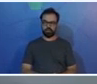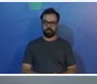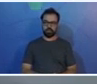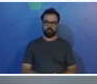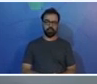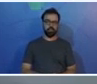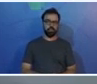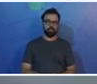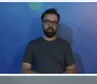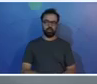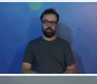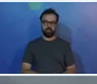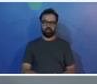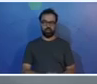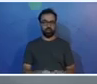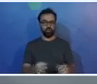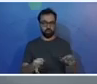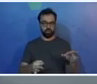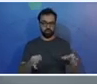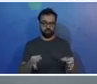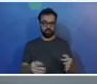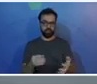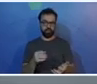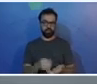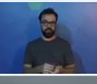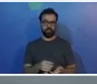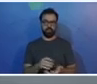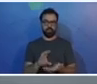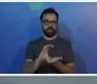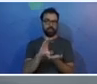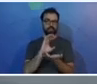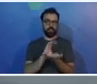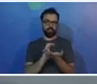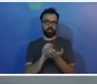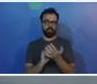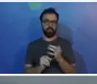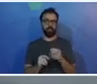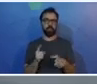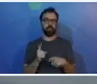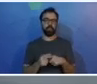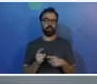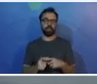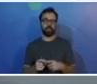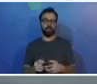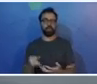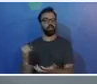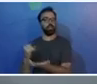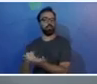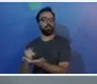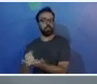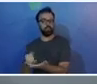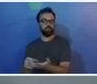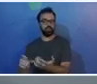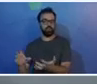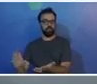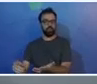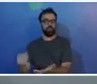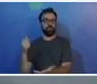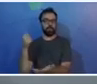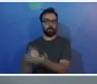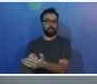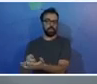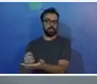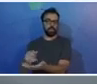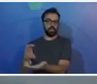públicos, eles recebem através dos impostos arrecadados. Então, isso é obrigação do Poder